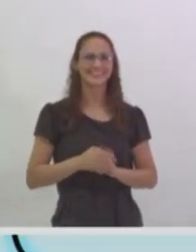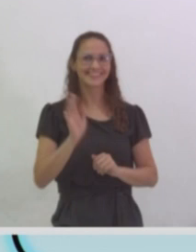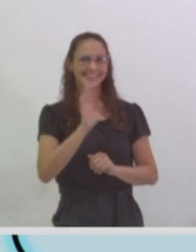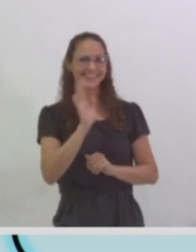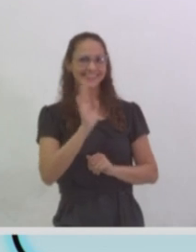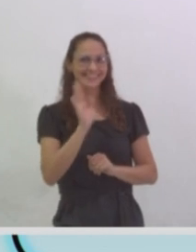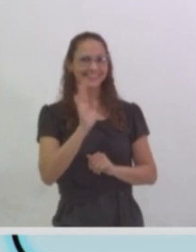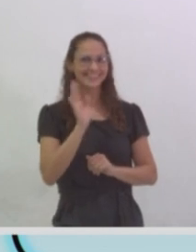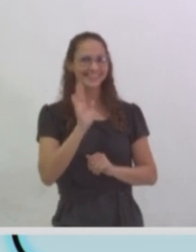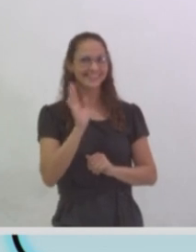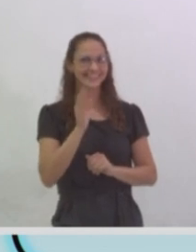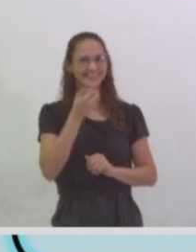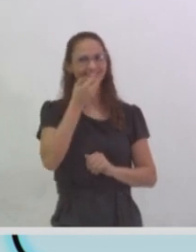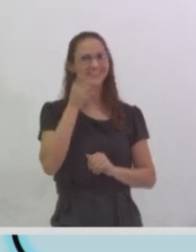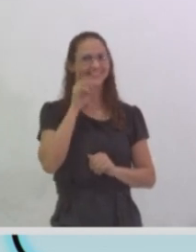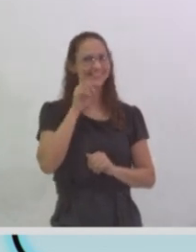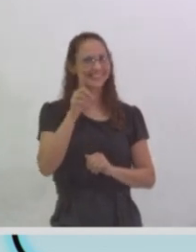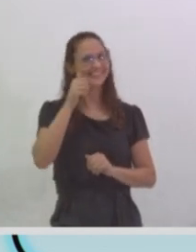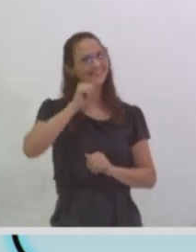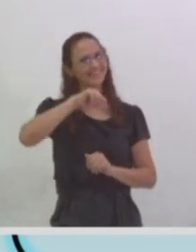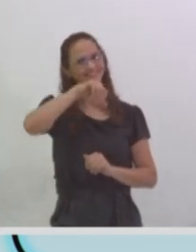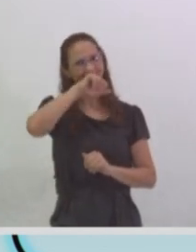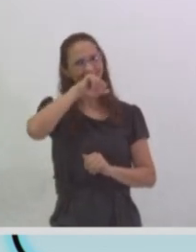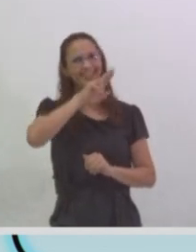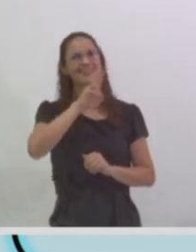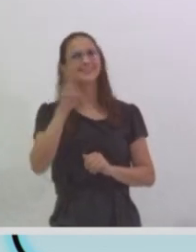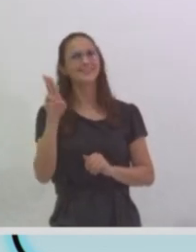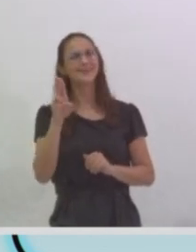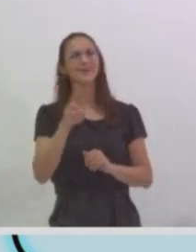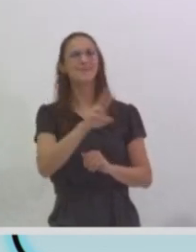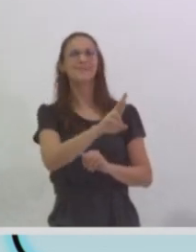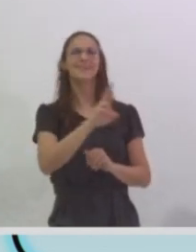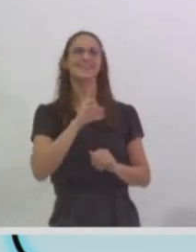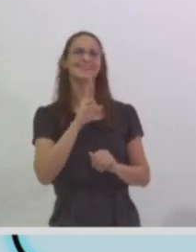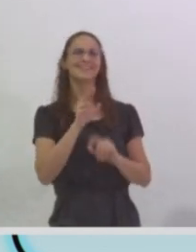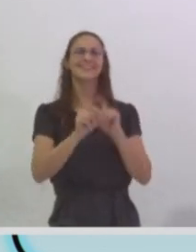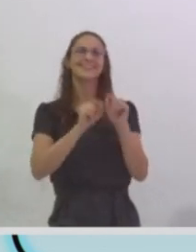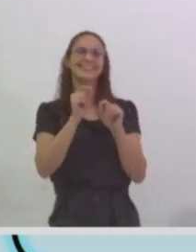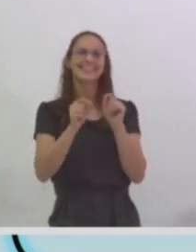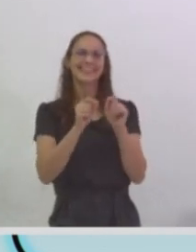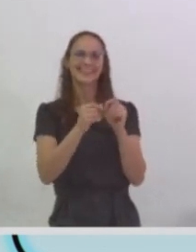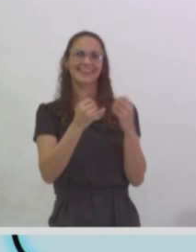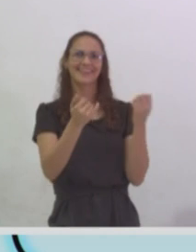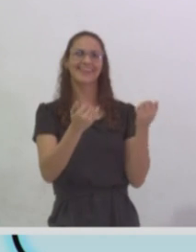Opa, é uma mãezinha. Bom dia, mãezinha. Como é seu nome? Qual o recadinho que você quer deixar com a gente?